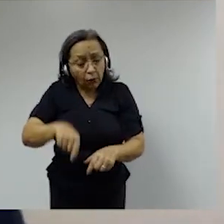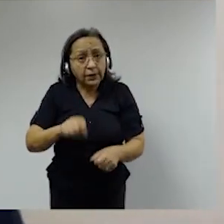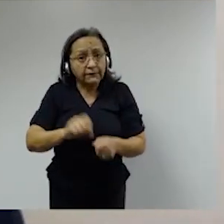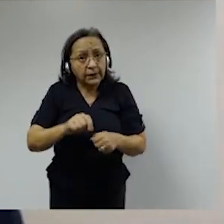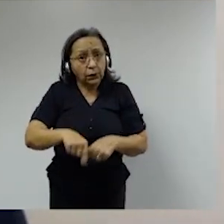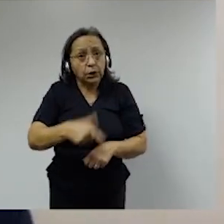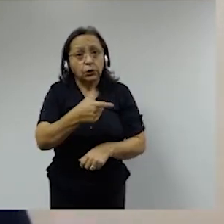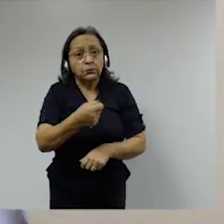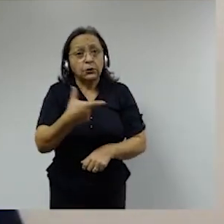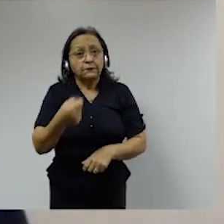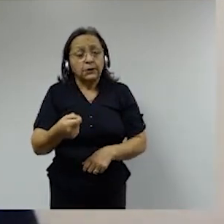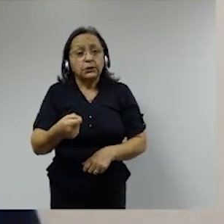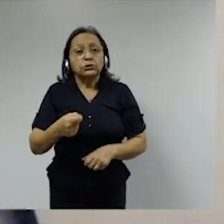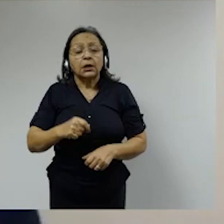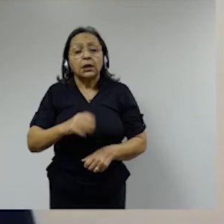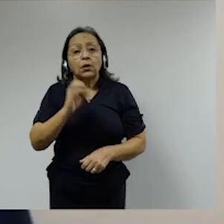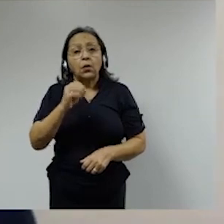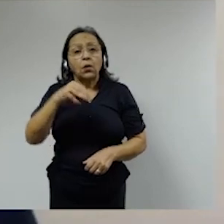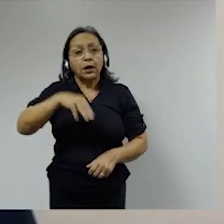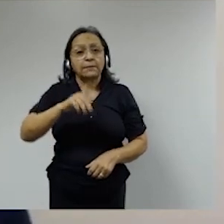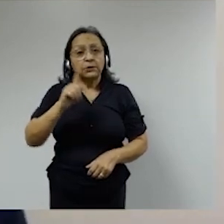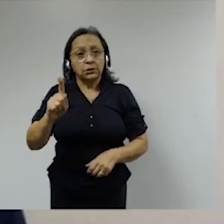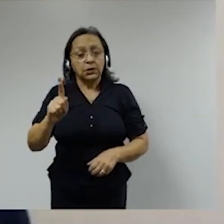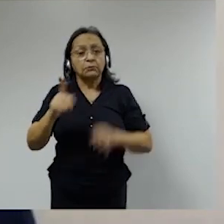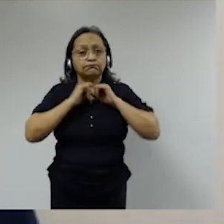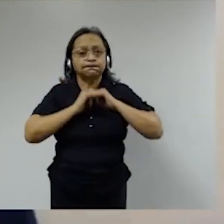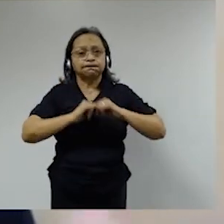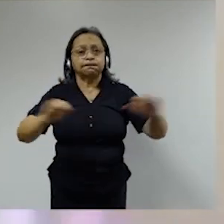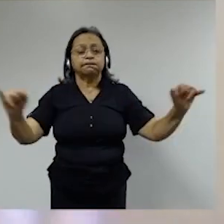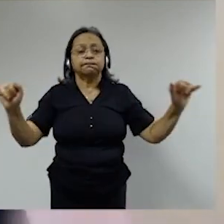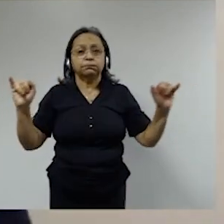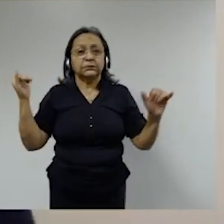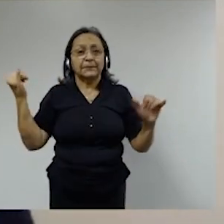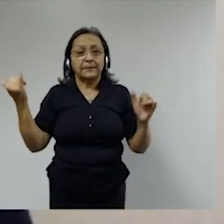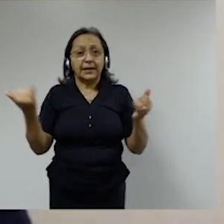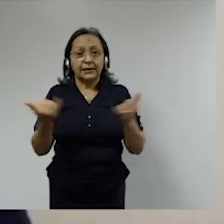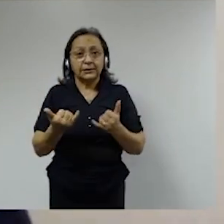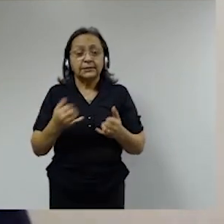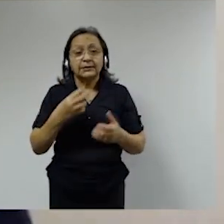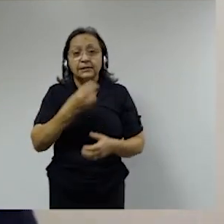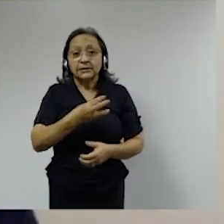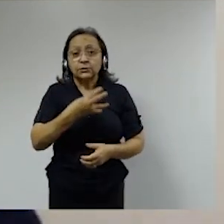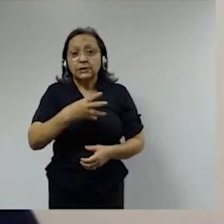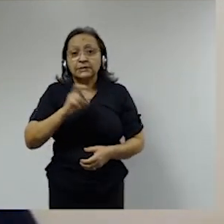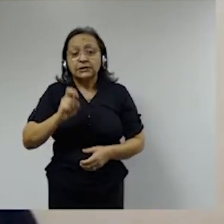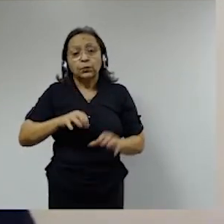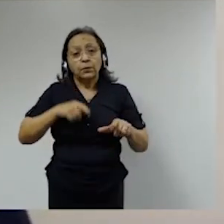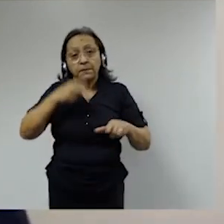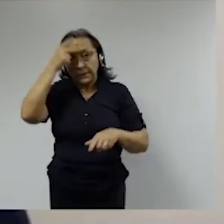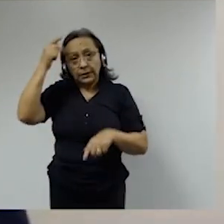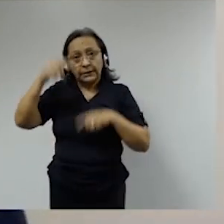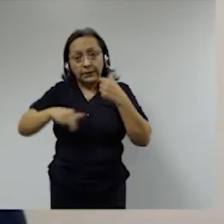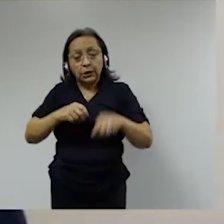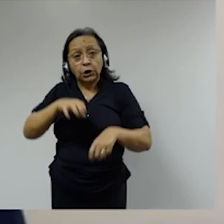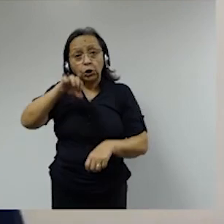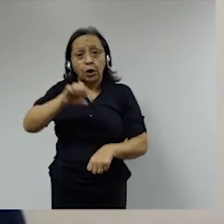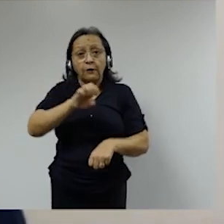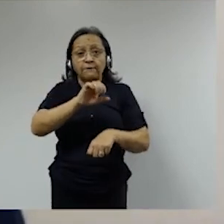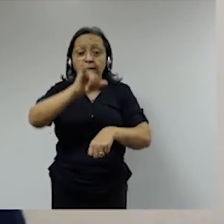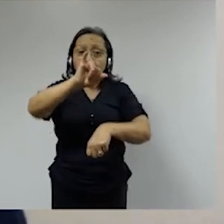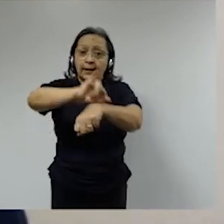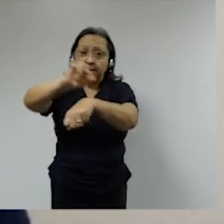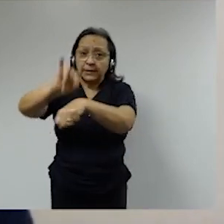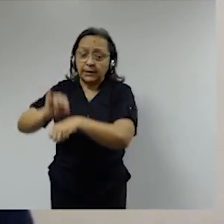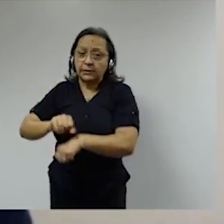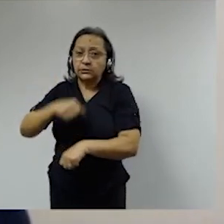também realizada esse ano e divulgada pela ONG Market Analysis, com 345 trabalhadores em 9 capitais do país, incluindo